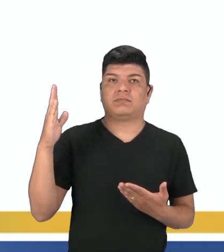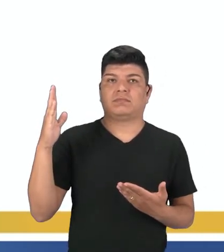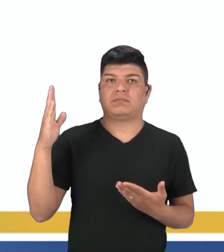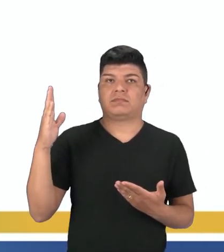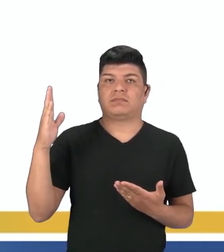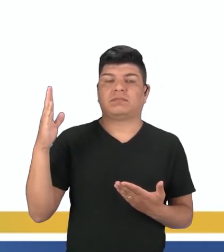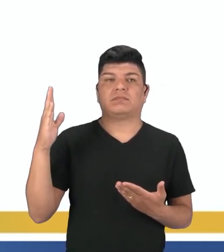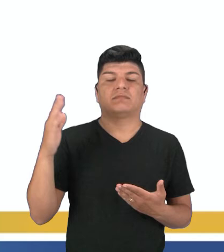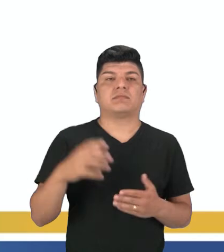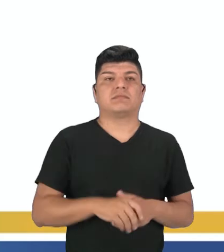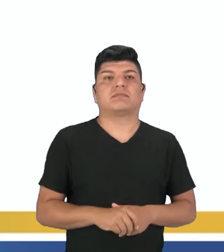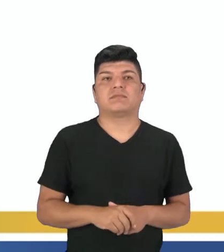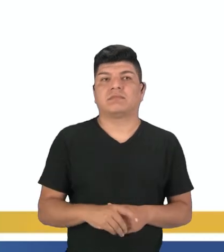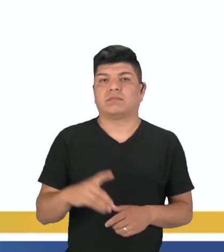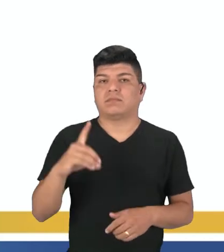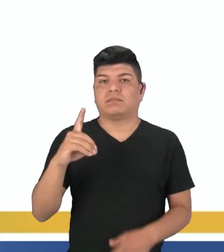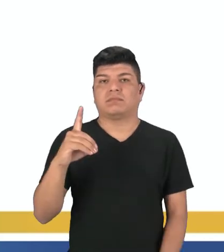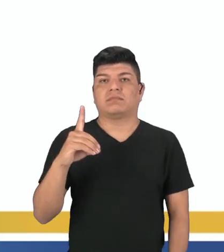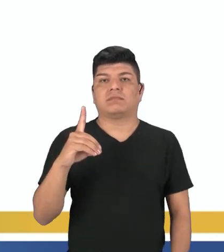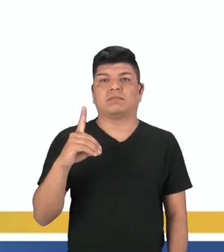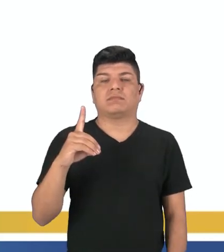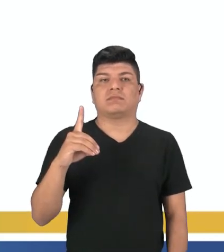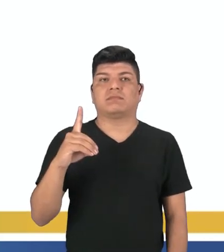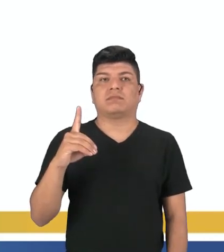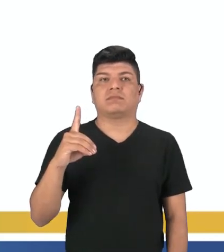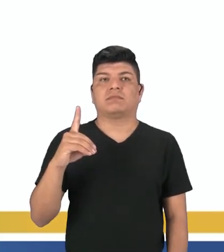or Lamborghini? E na letra